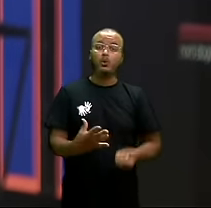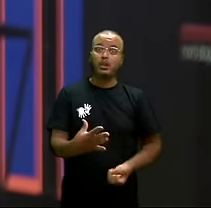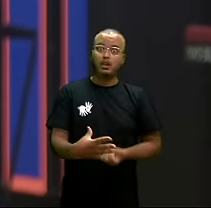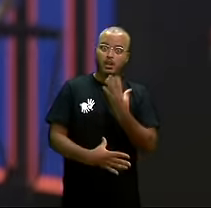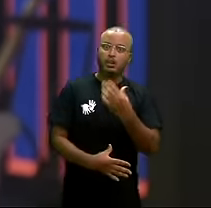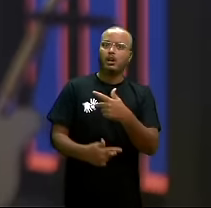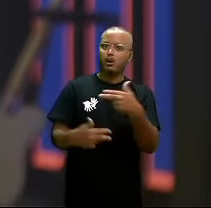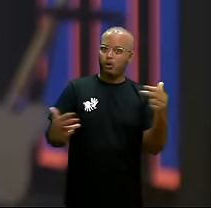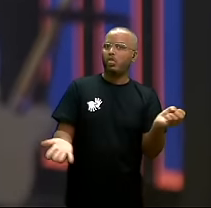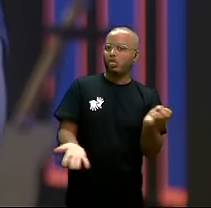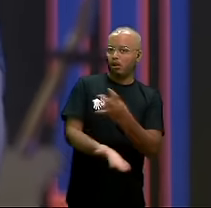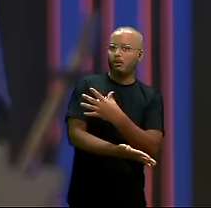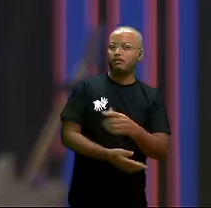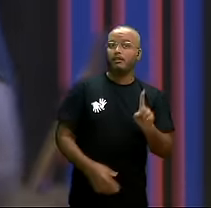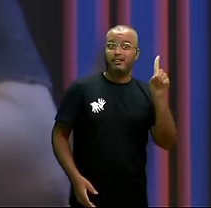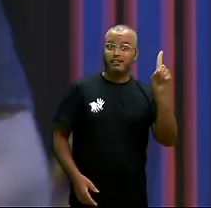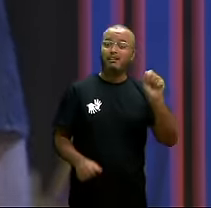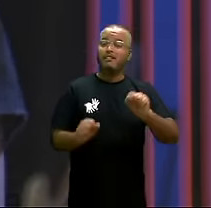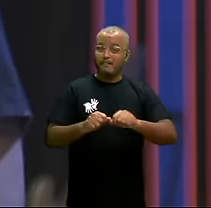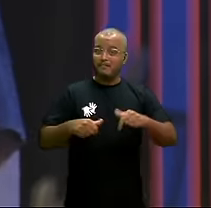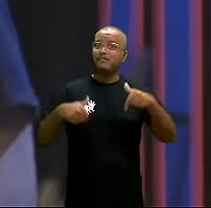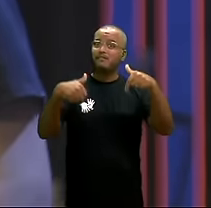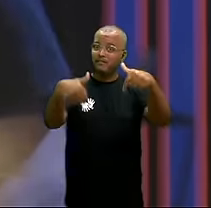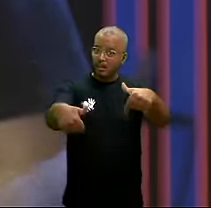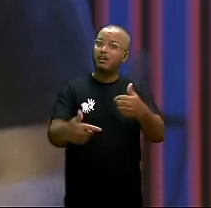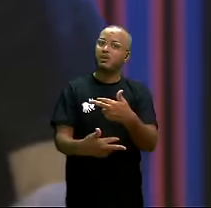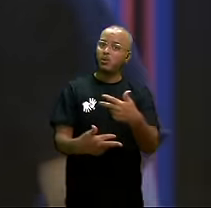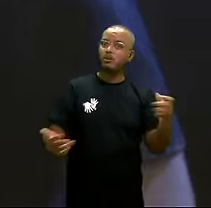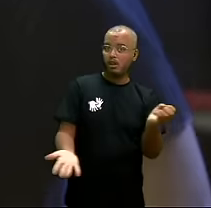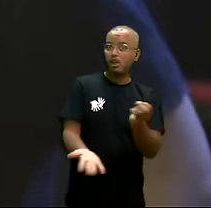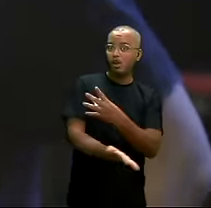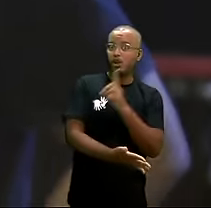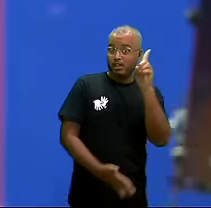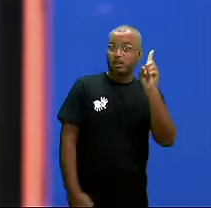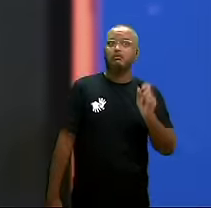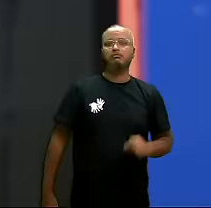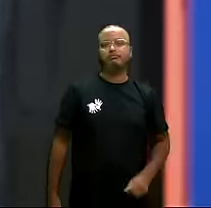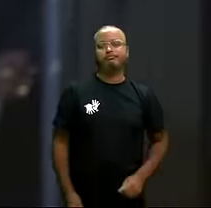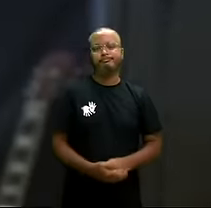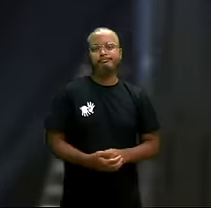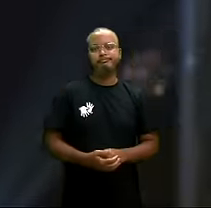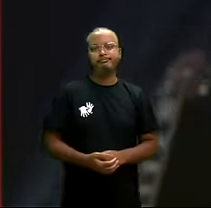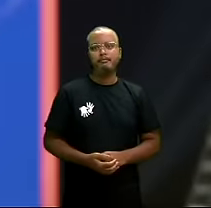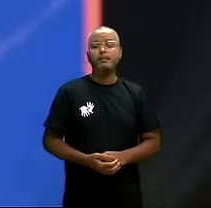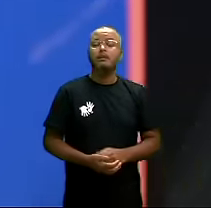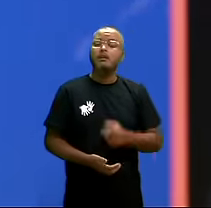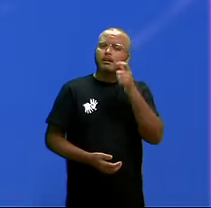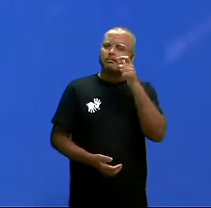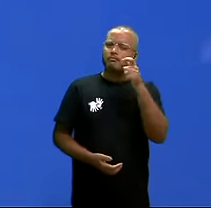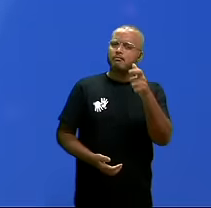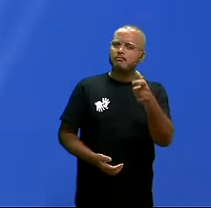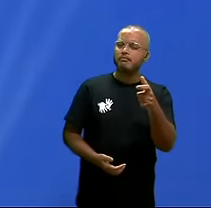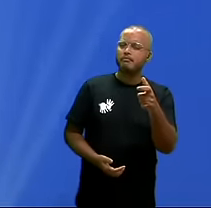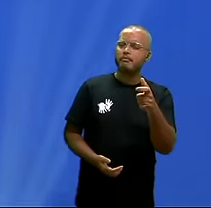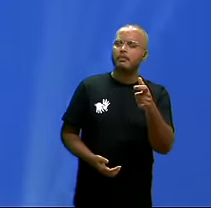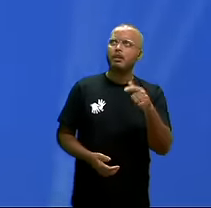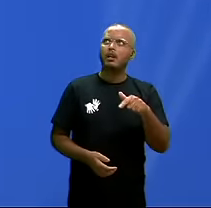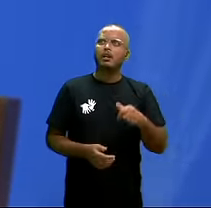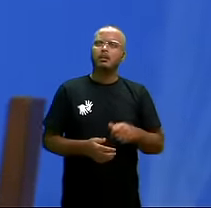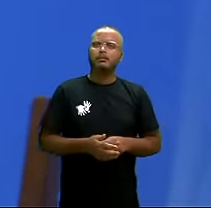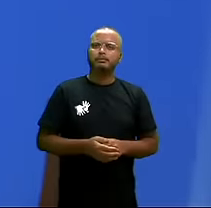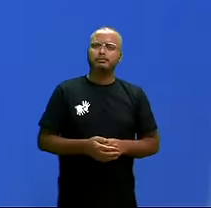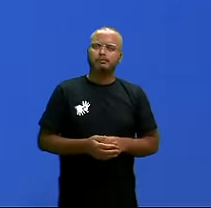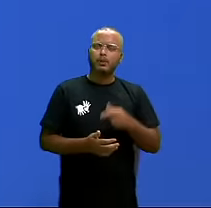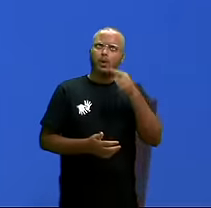novas. Deus faz coisas novas, Deus gosta. Deus é assim, nosso Deus é assim. É interessante que ontem quando o pastor